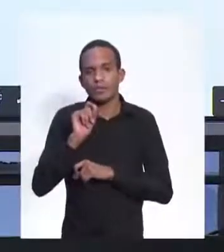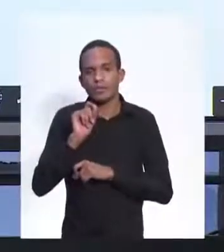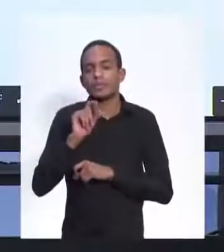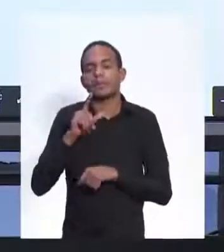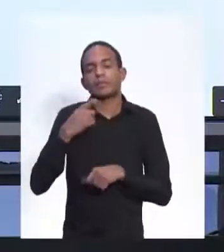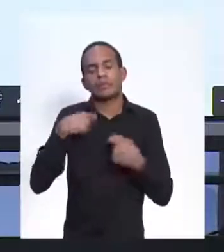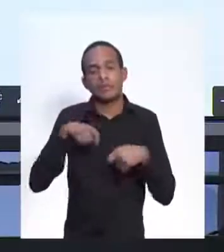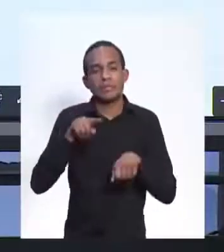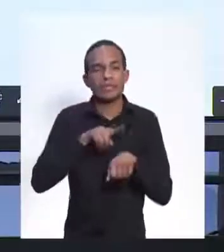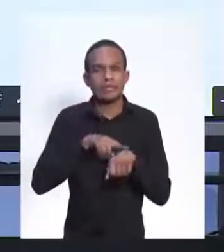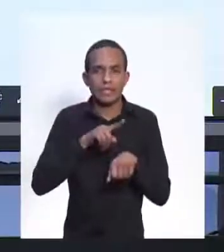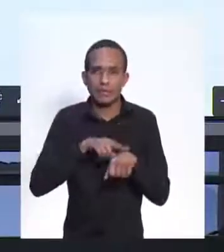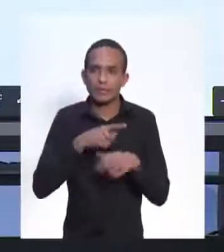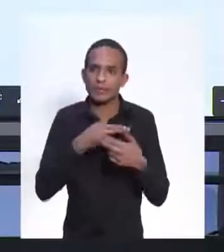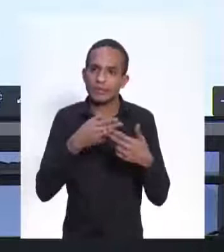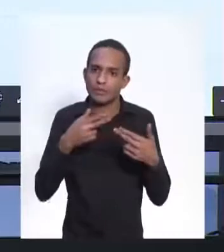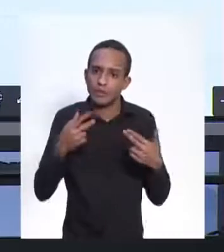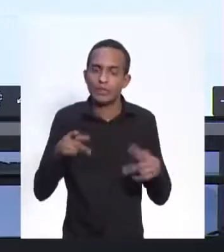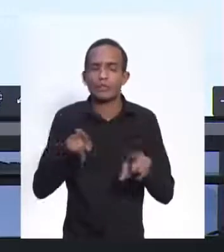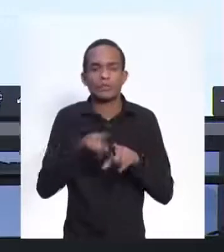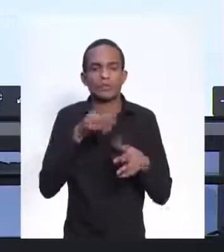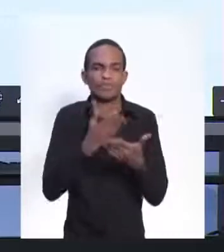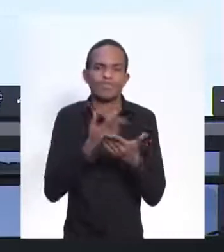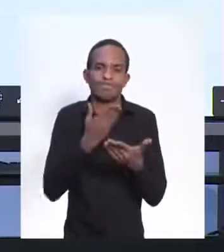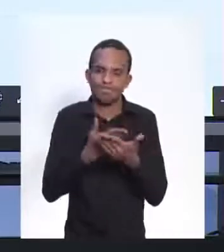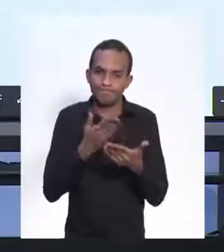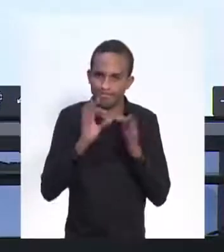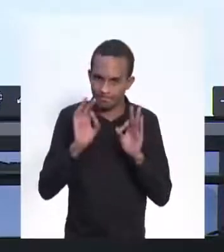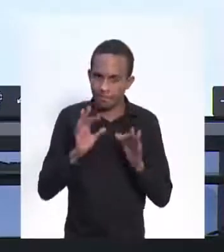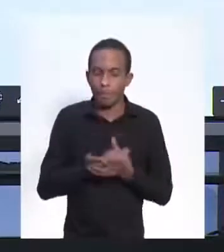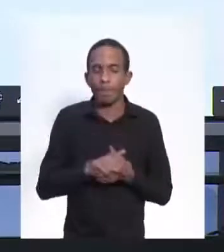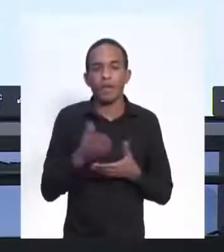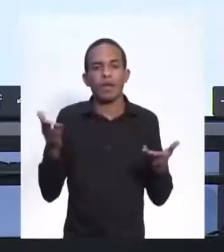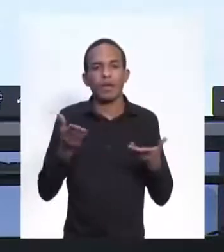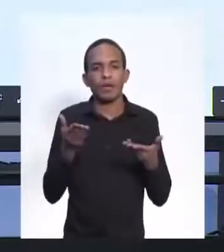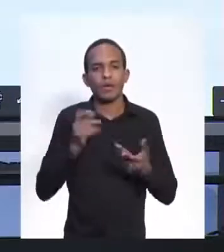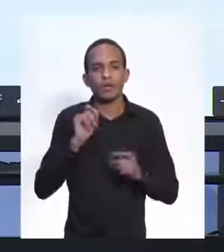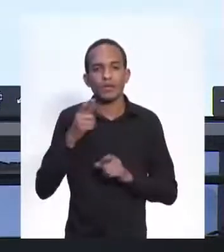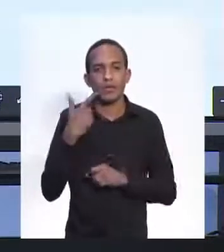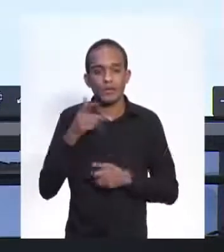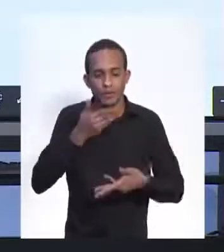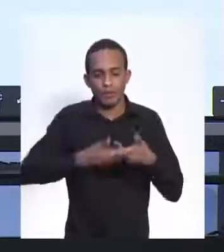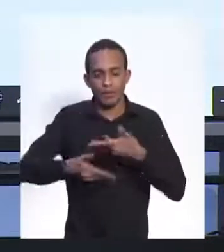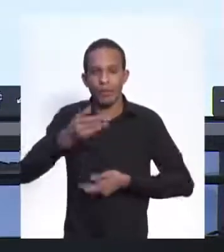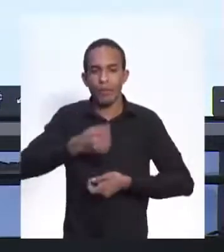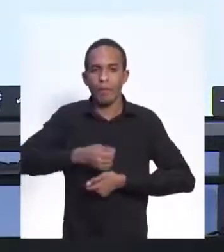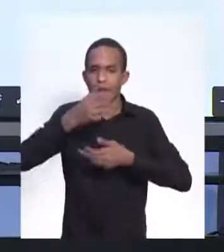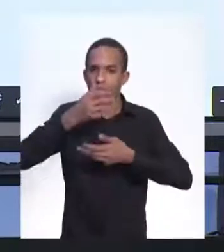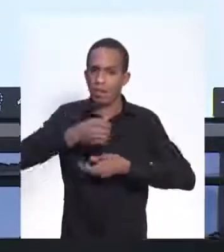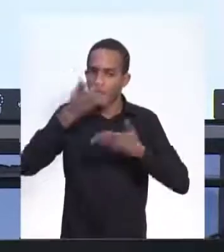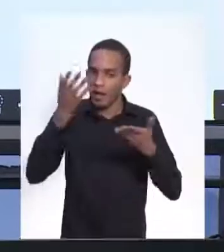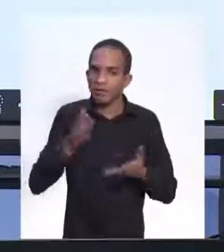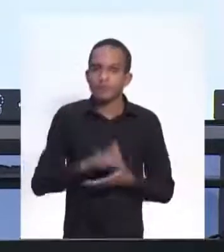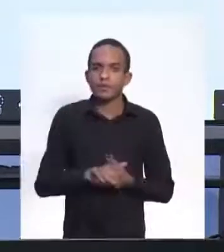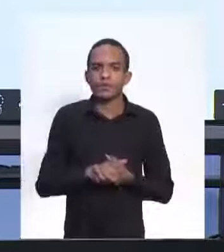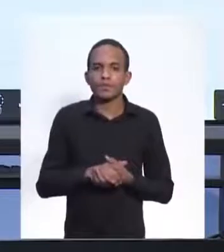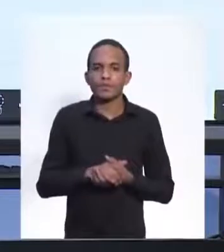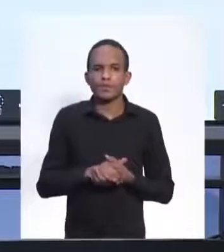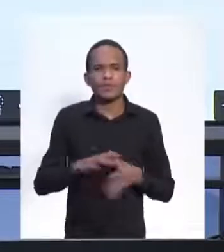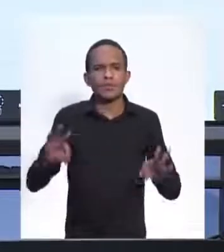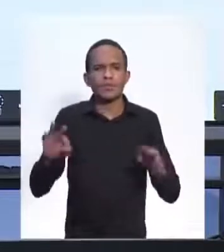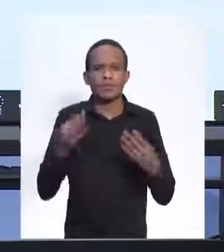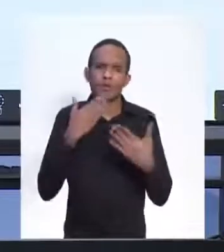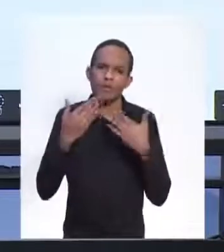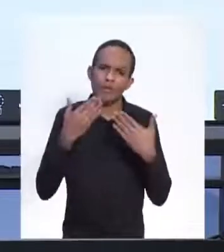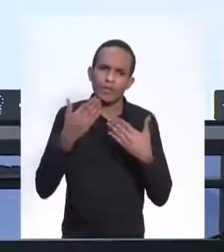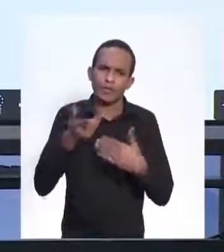denota tempo, né? E precisa de estudo, tá certo? Agora a gente vai para a hora da interação do nosso chat. De toda essa conversa